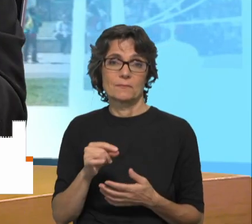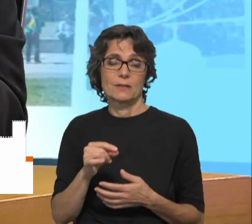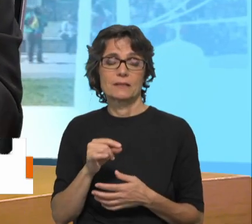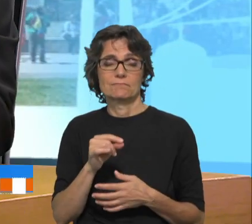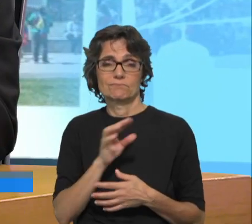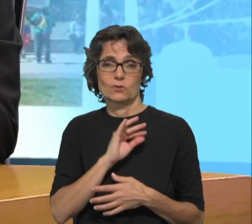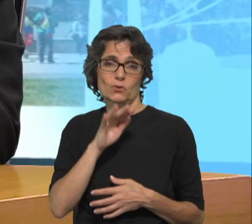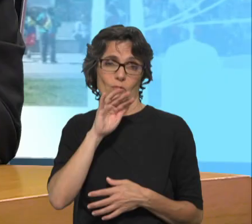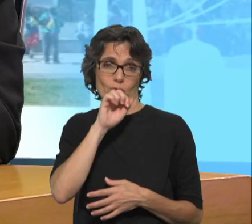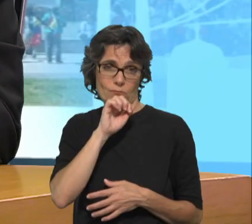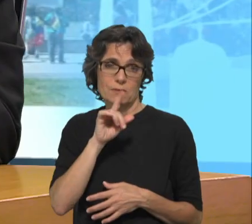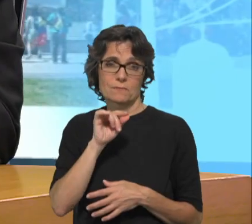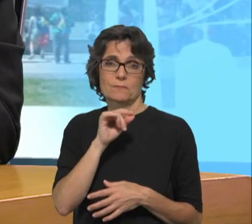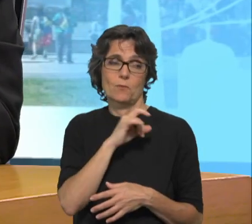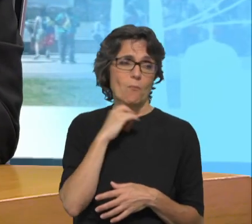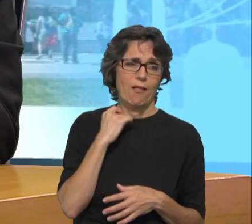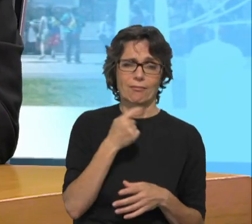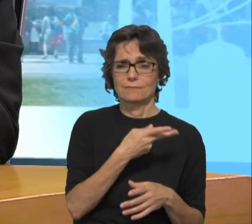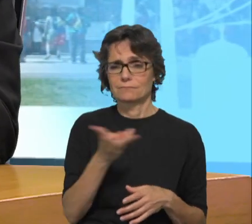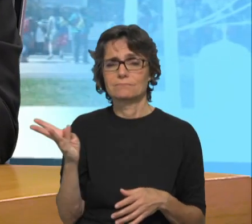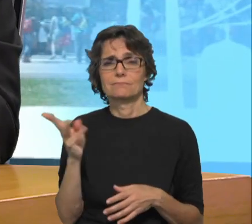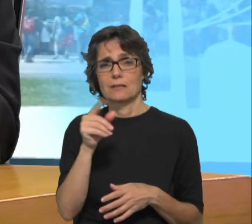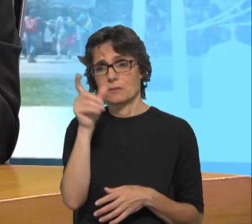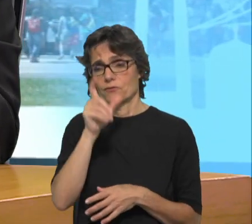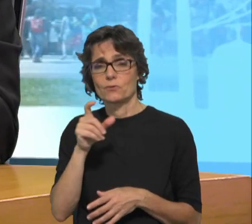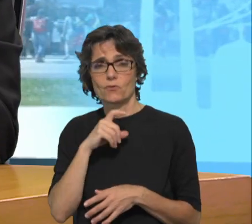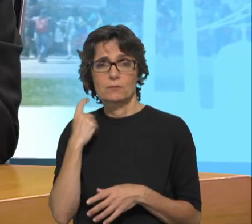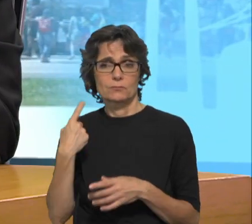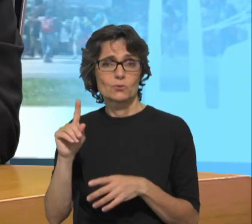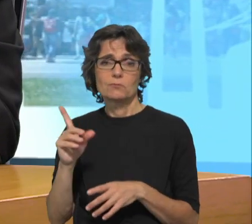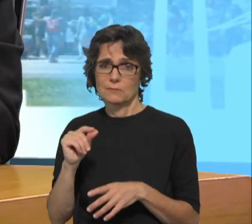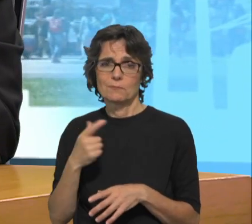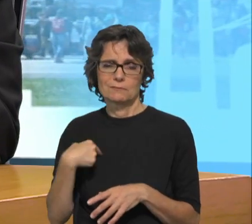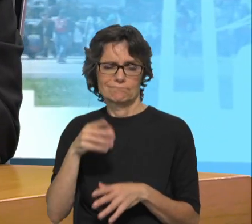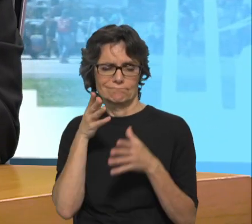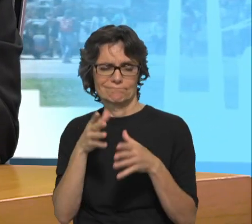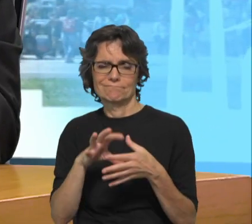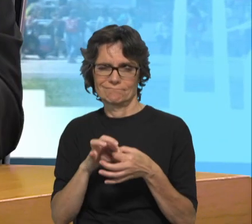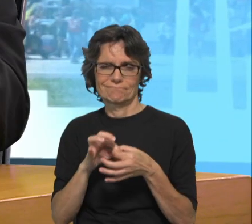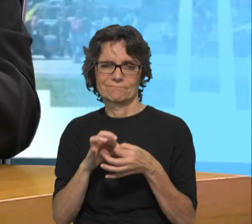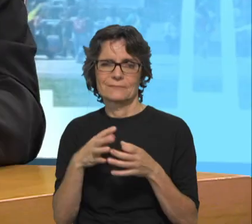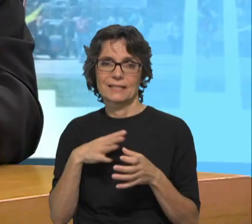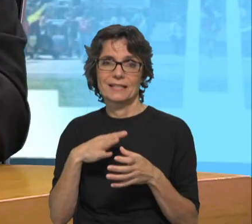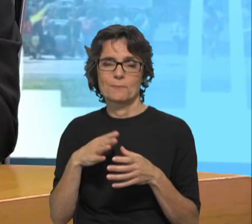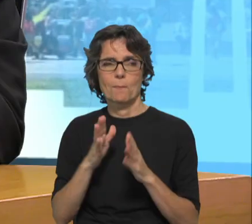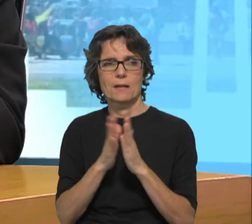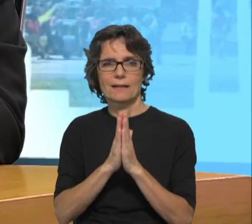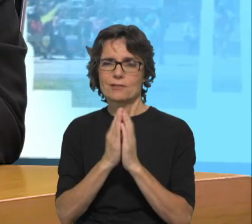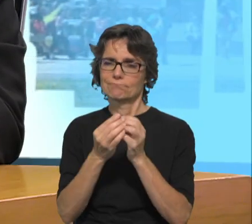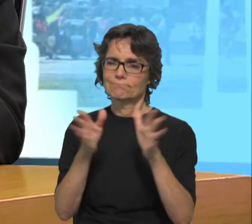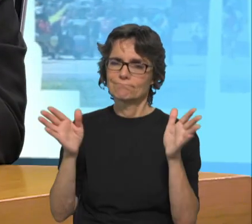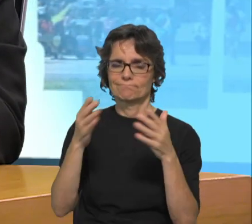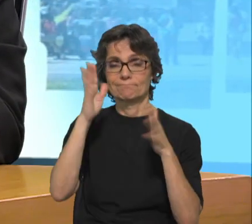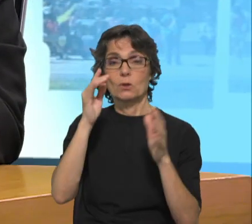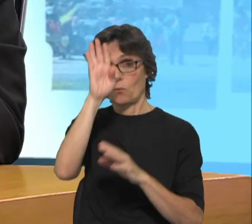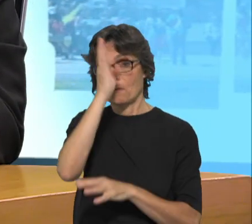Padres, também dos leigos, e, portanto, também esperamos que este possa ser um tempo de abrir ainda mais as portas, como o Papa Francisco